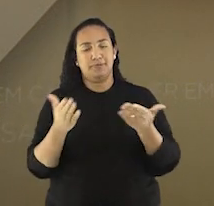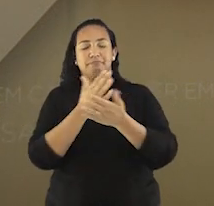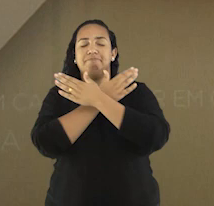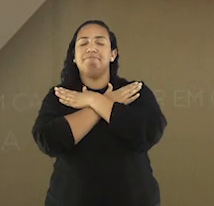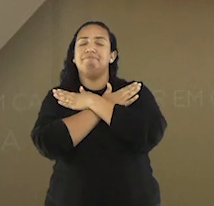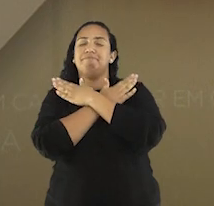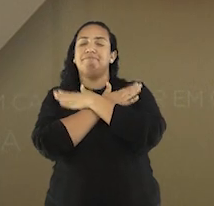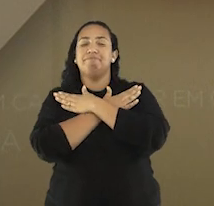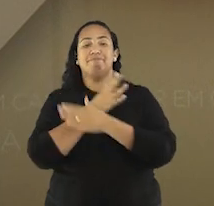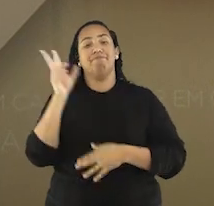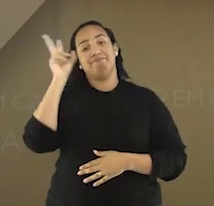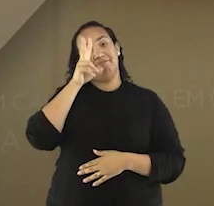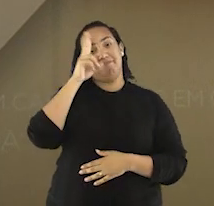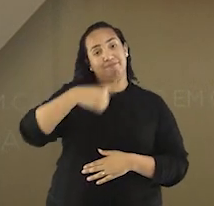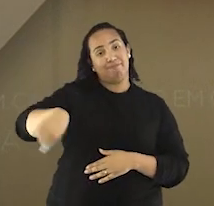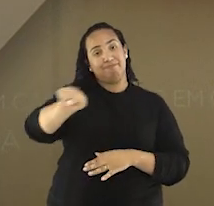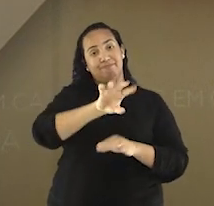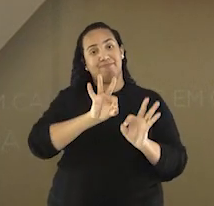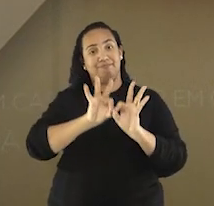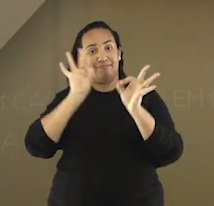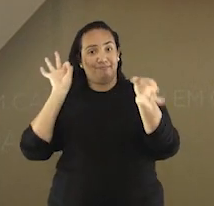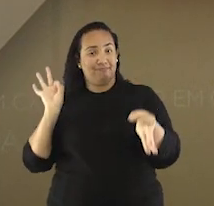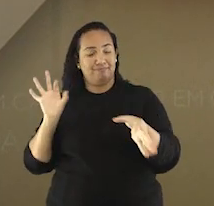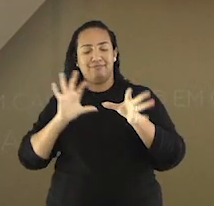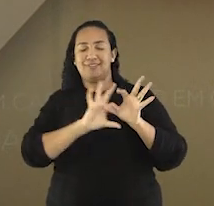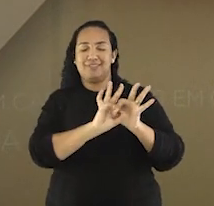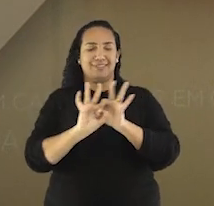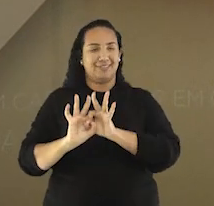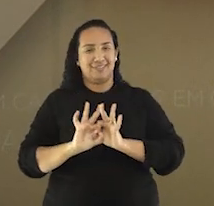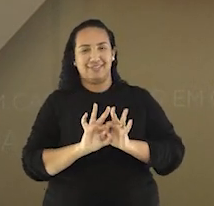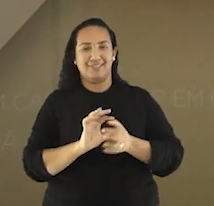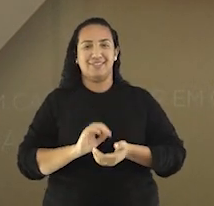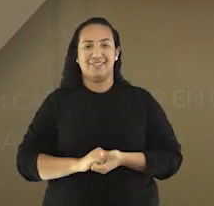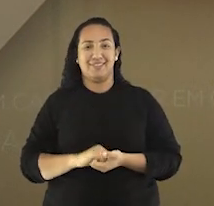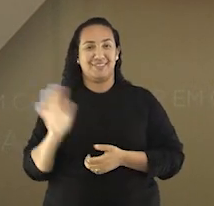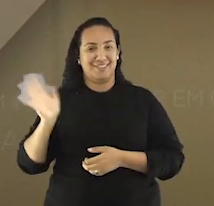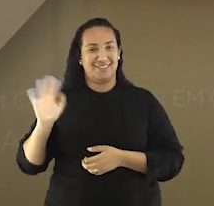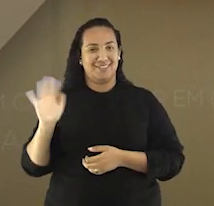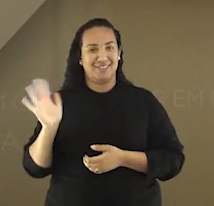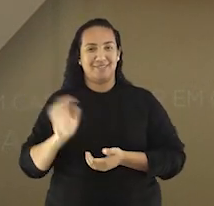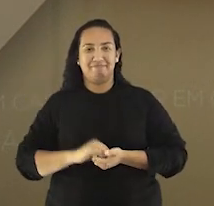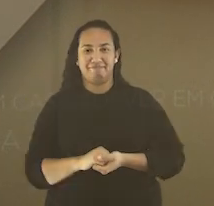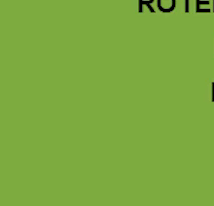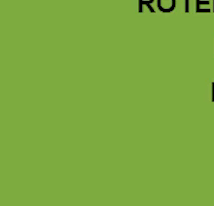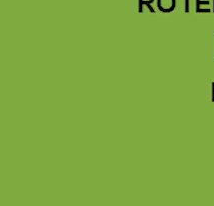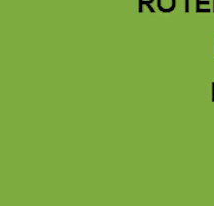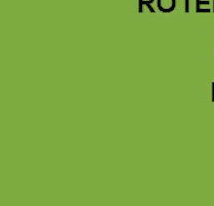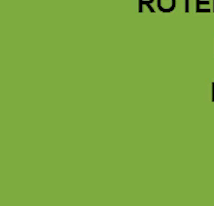abraço e não se esqueça que mesmo distantes, estamos juntos. Tchau!